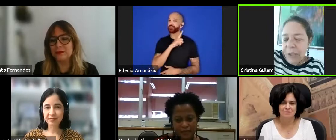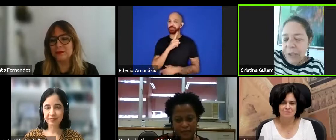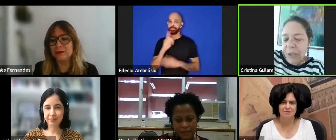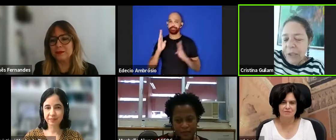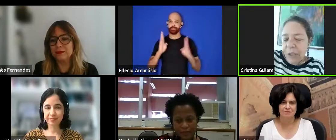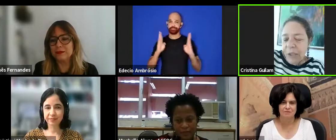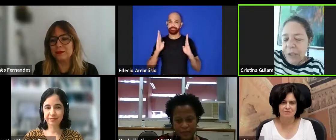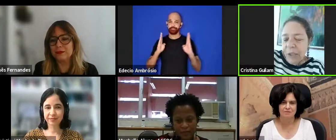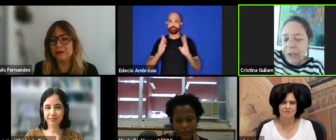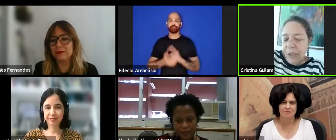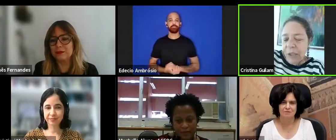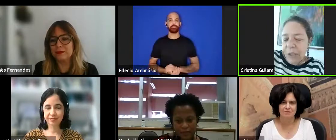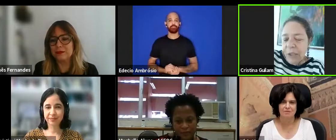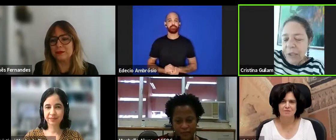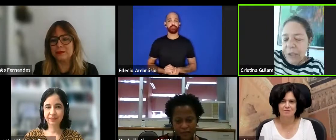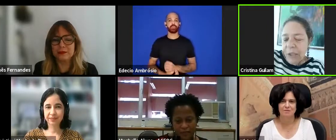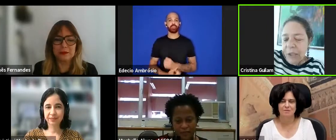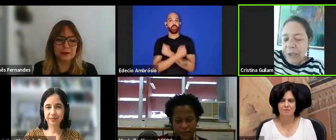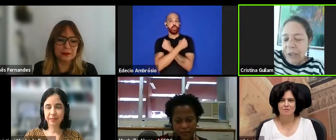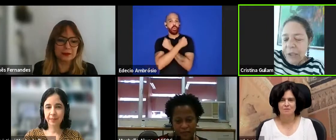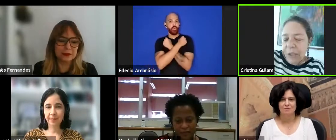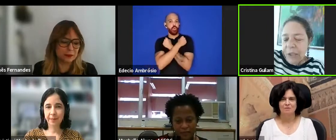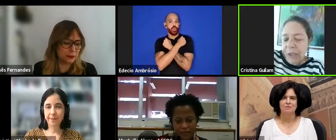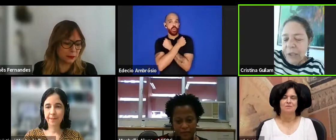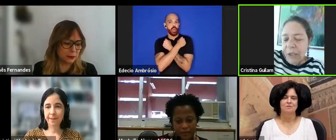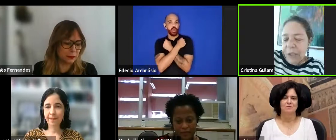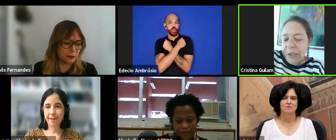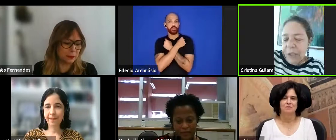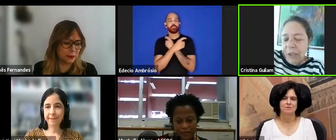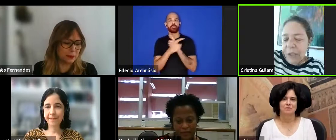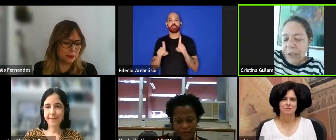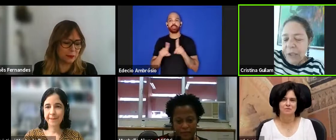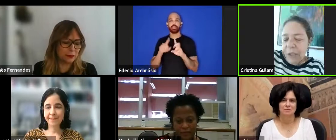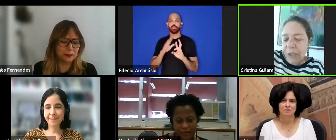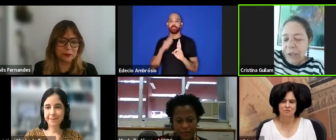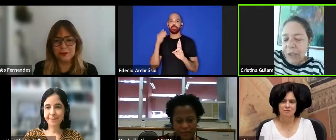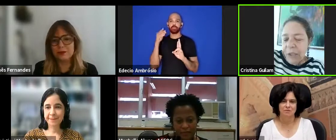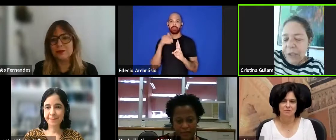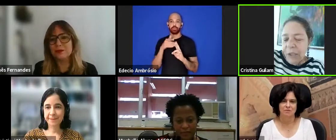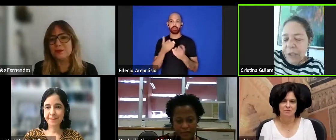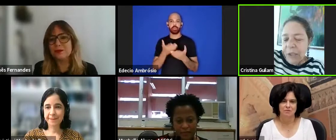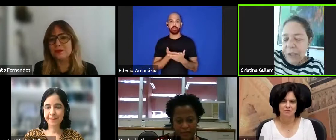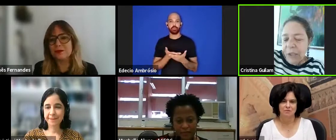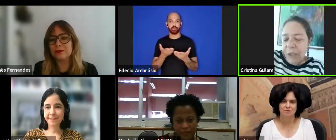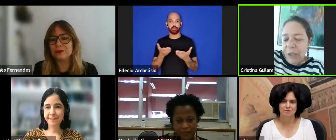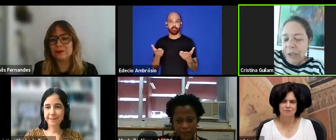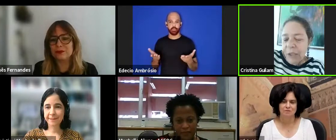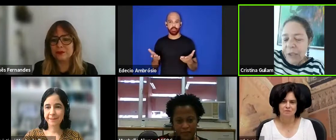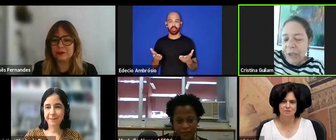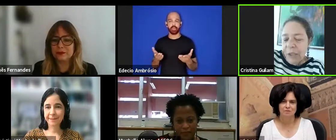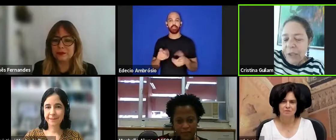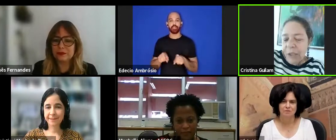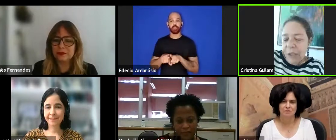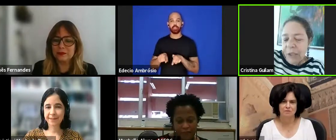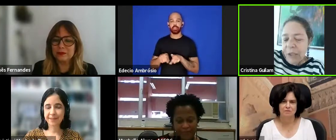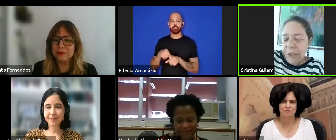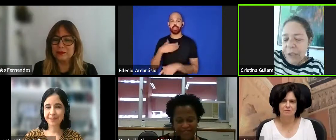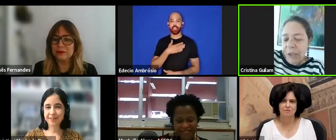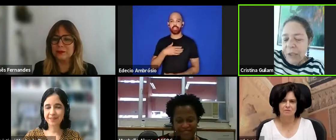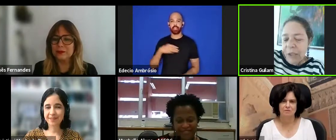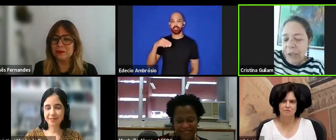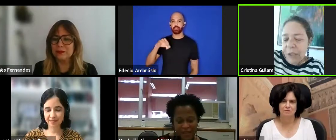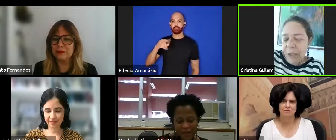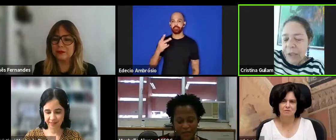atravessando. Um abraço, representante PG, a nossa querida Michele